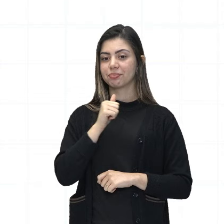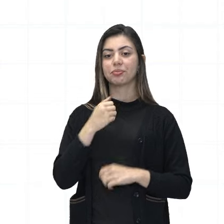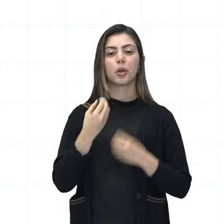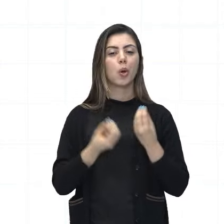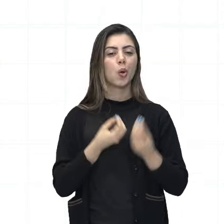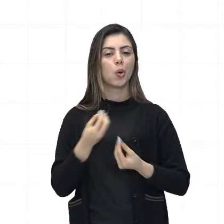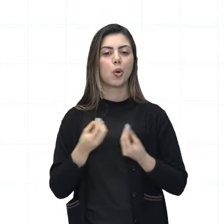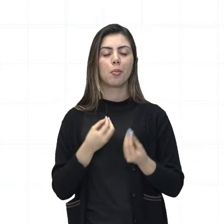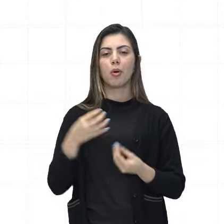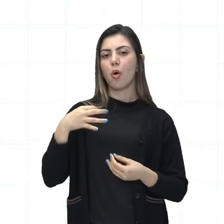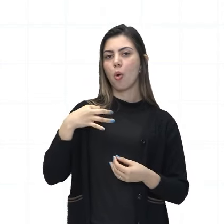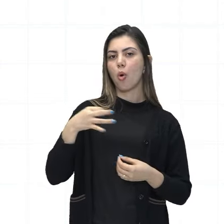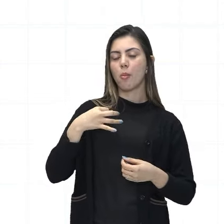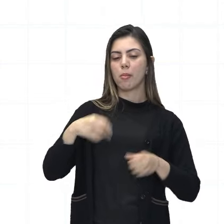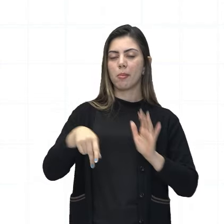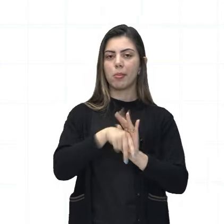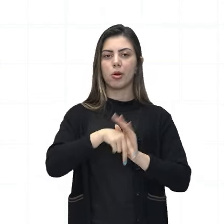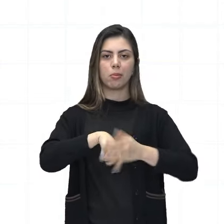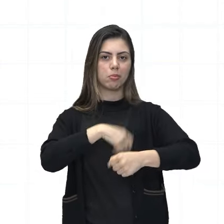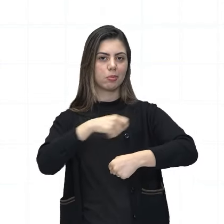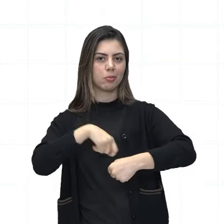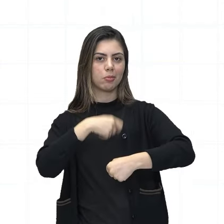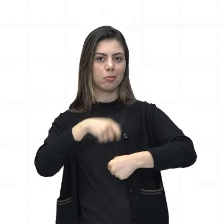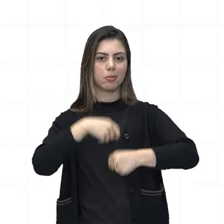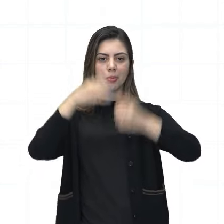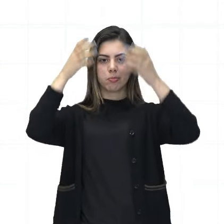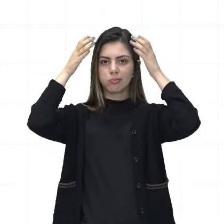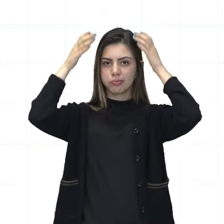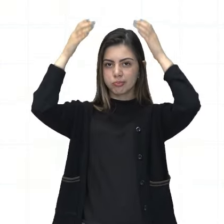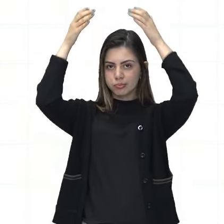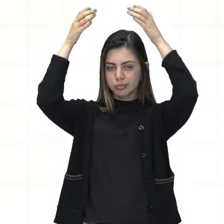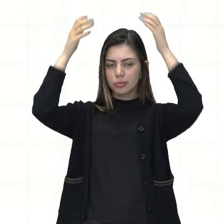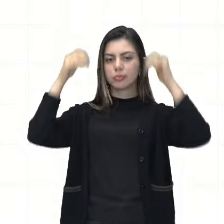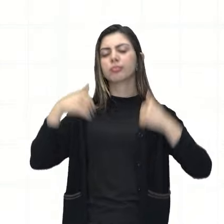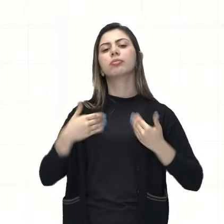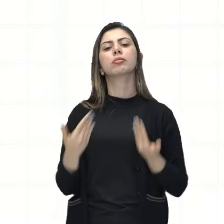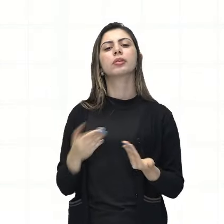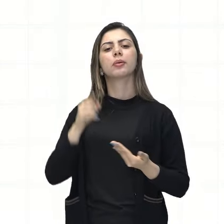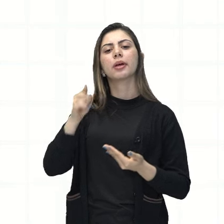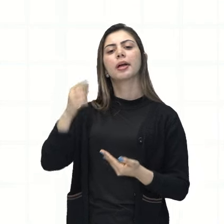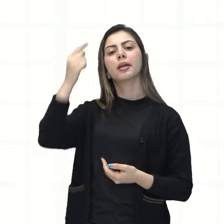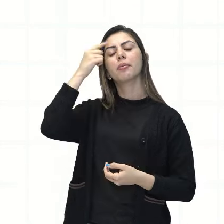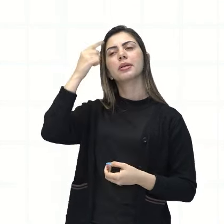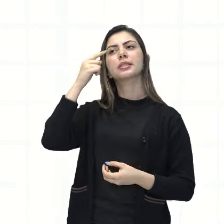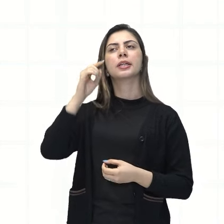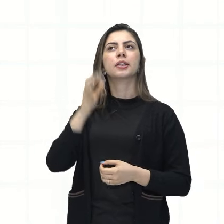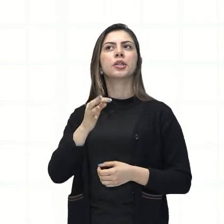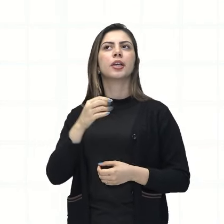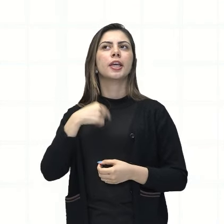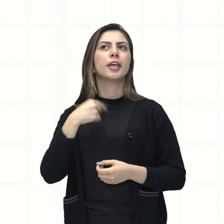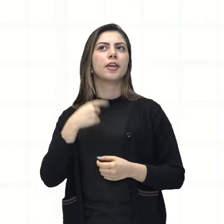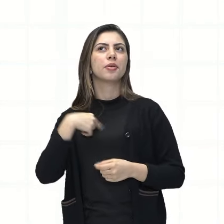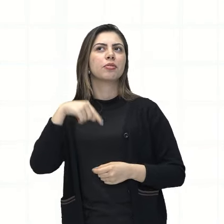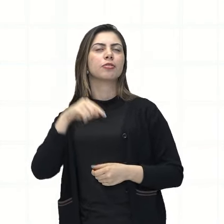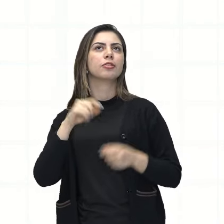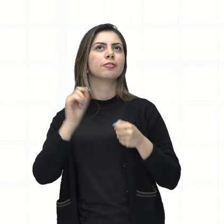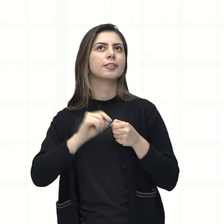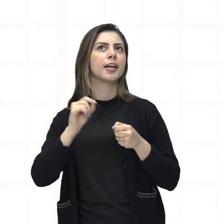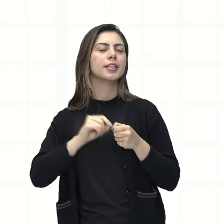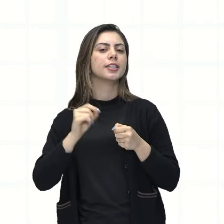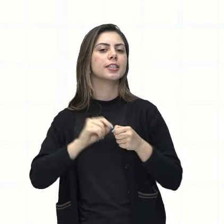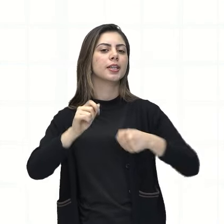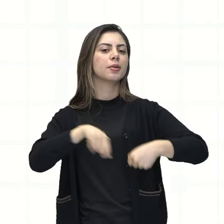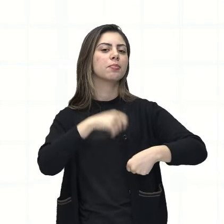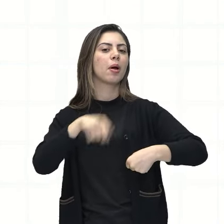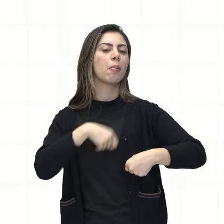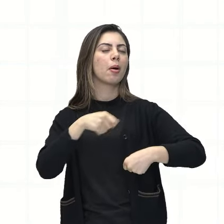de cozinheira, certo? E aqui ela já tá pensando no prato que ela vai querer preparar, olha aqui, tá?